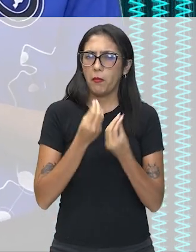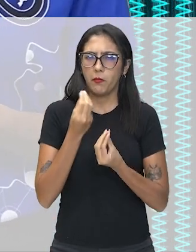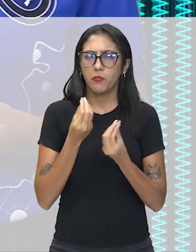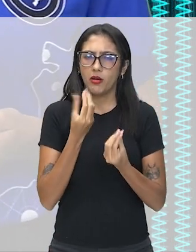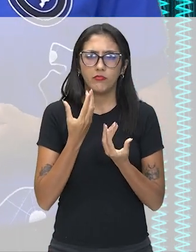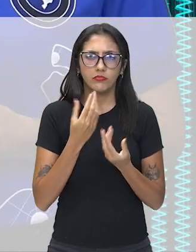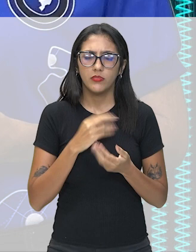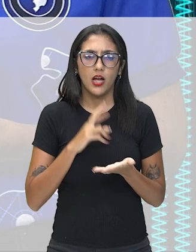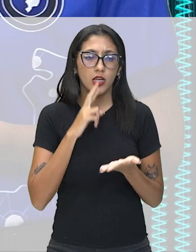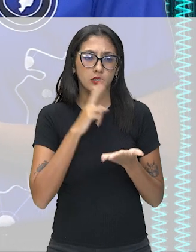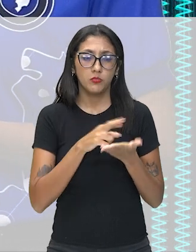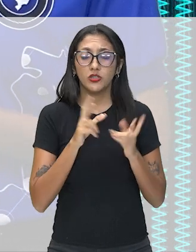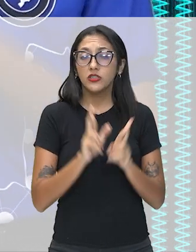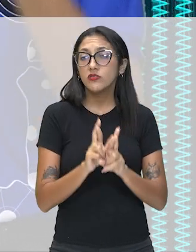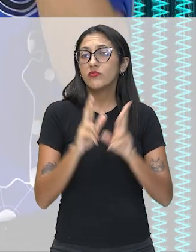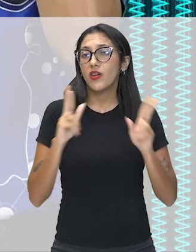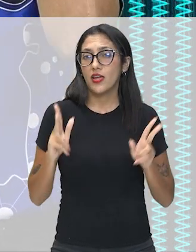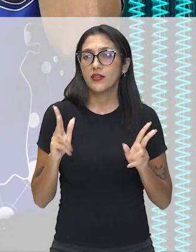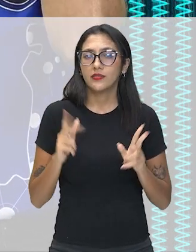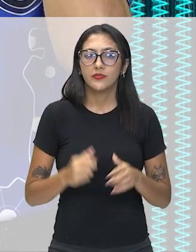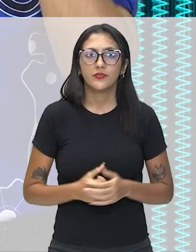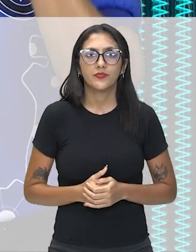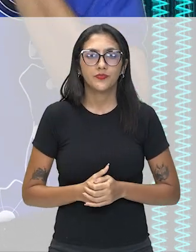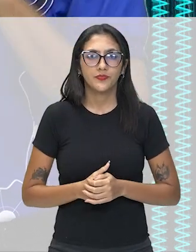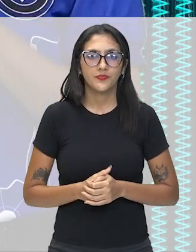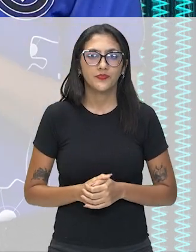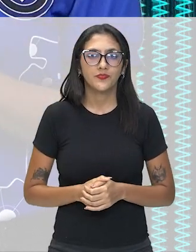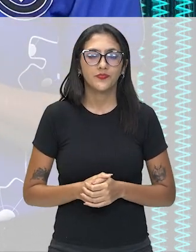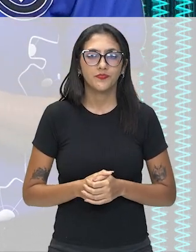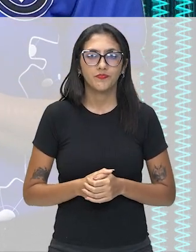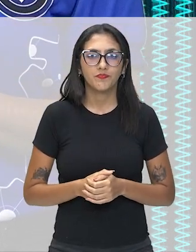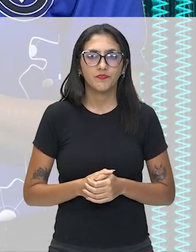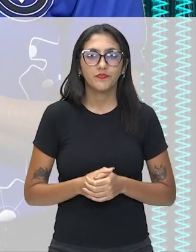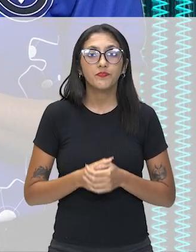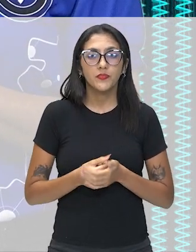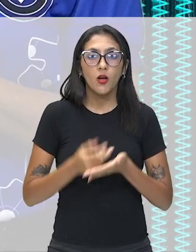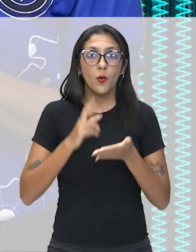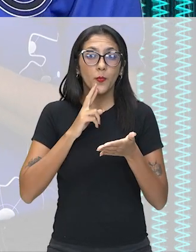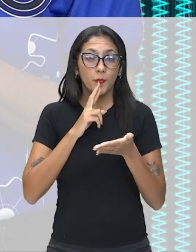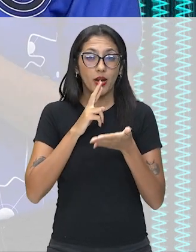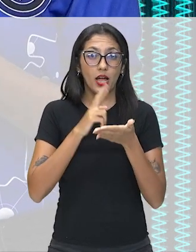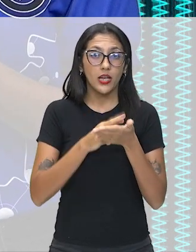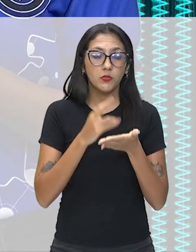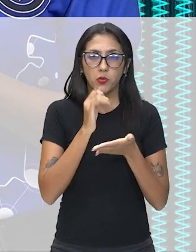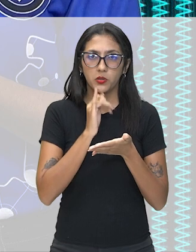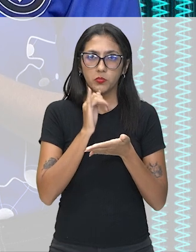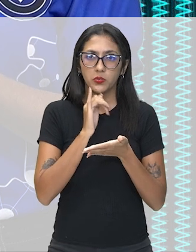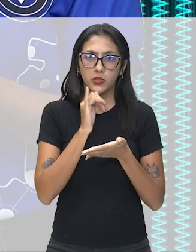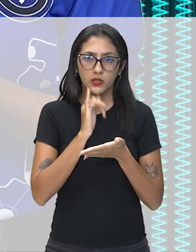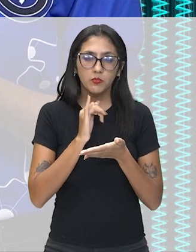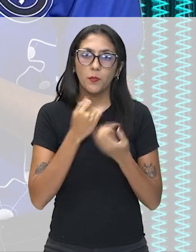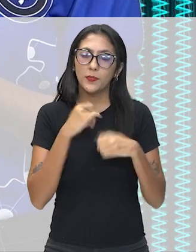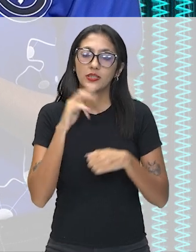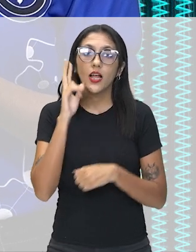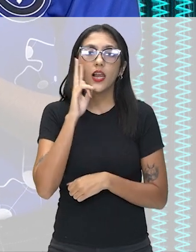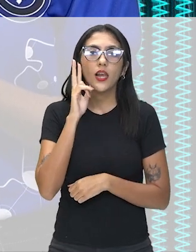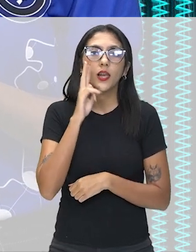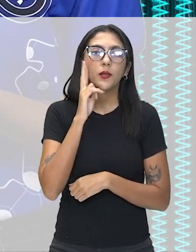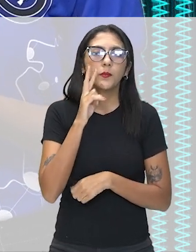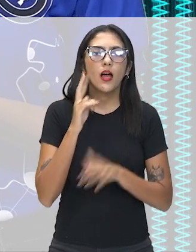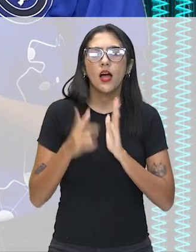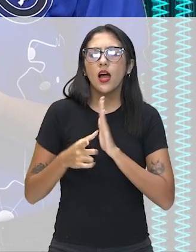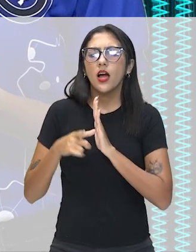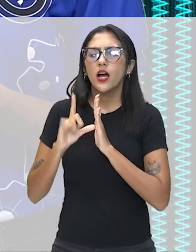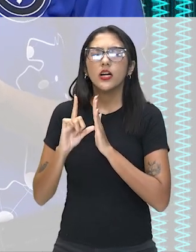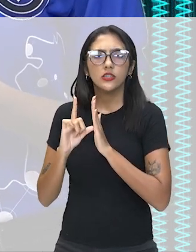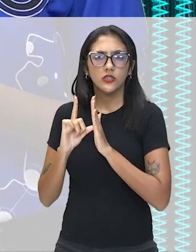longa. Vamos dar uma olhada. Então, para a resposta longa, você tem que lembrar como é que é a curta primeiro para